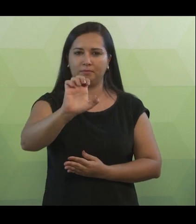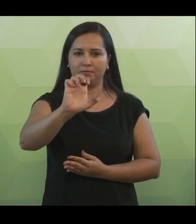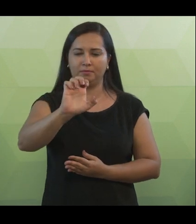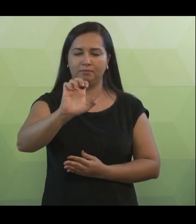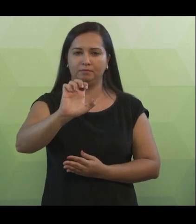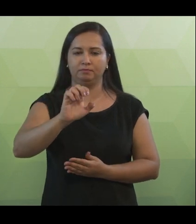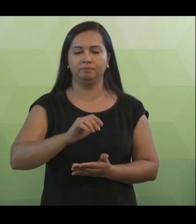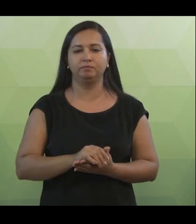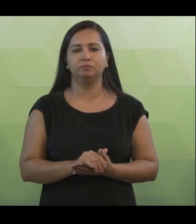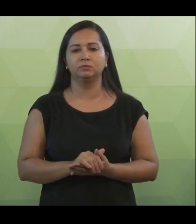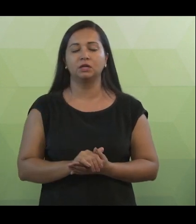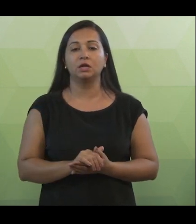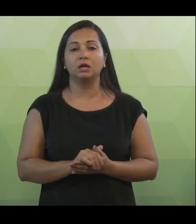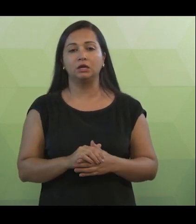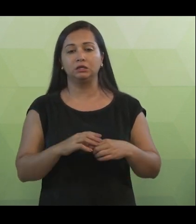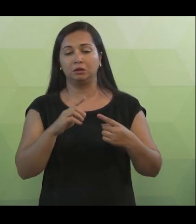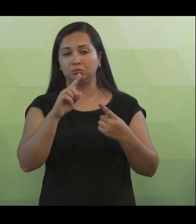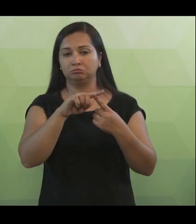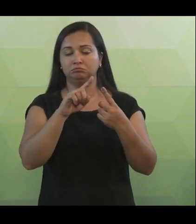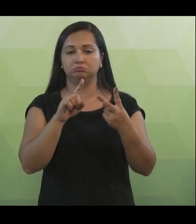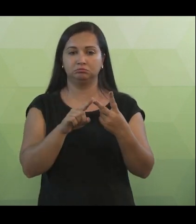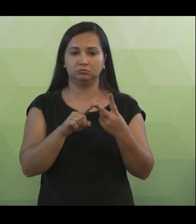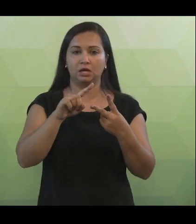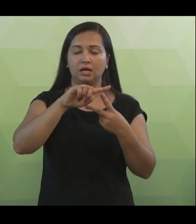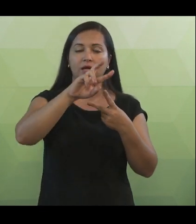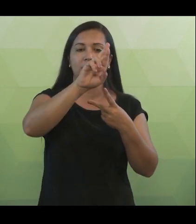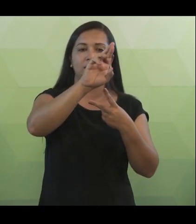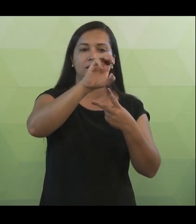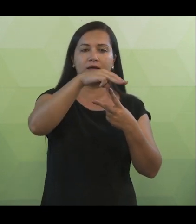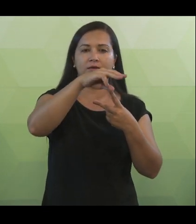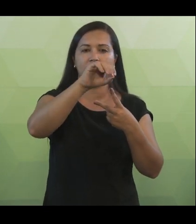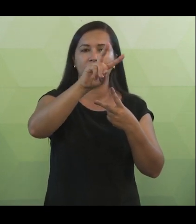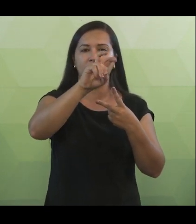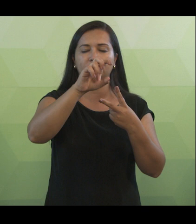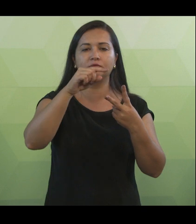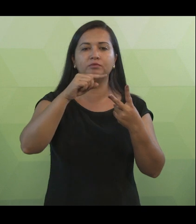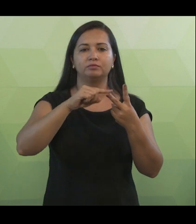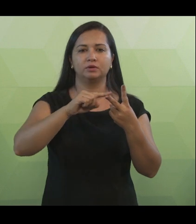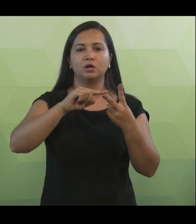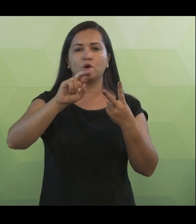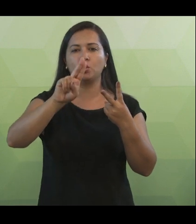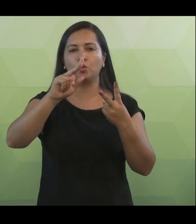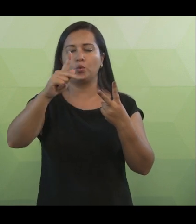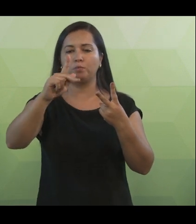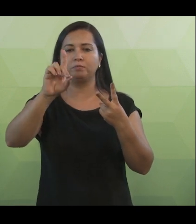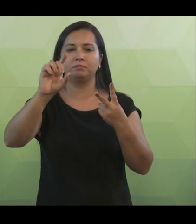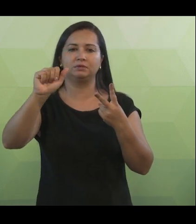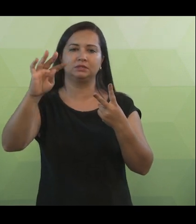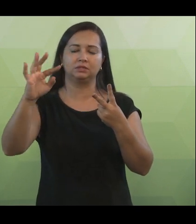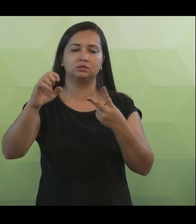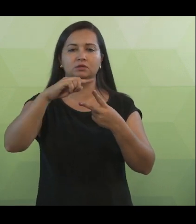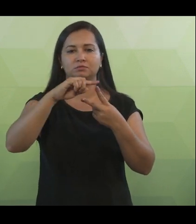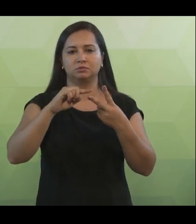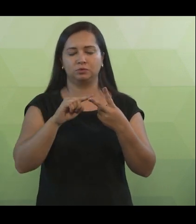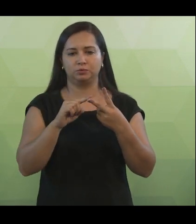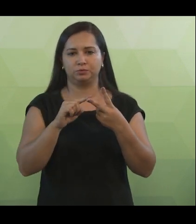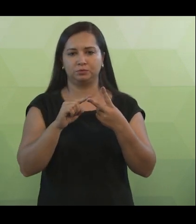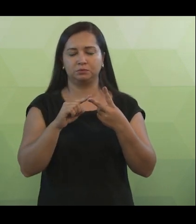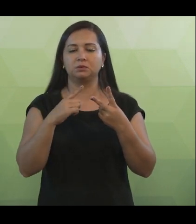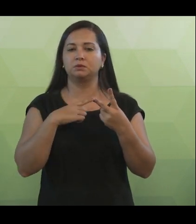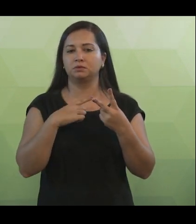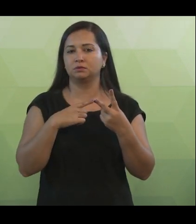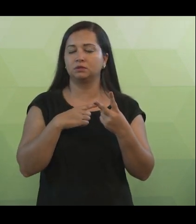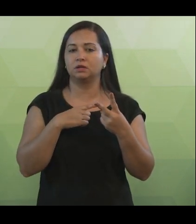Basicamente, o que difere a função remove da update é a instrução SQL, o comando delete.